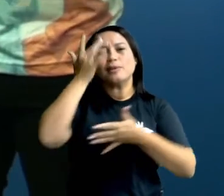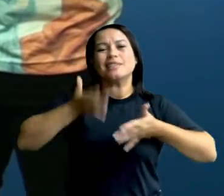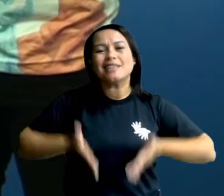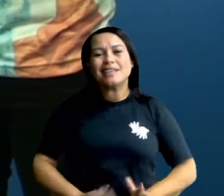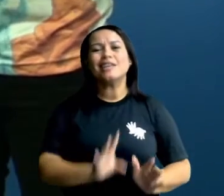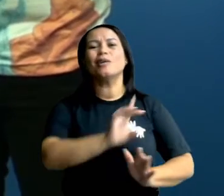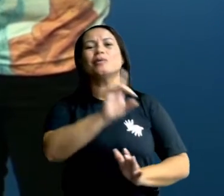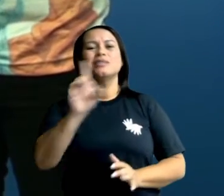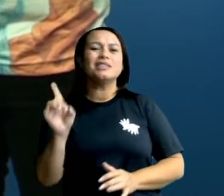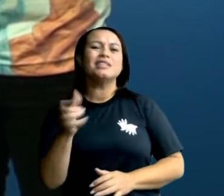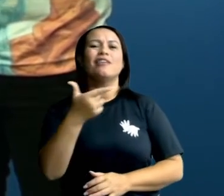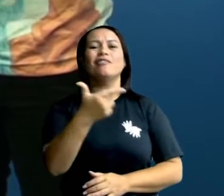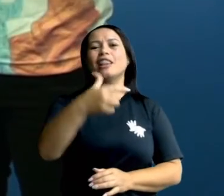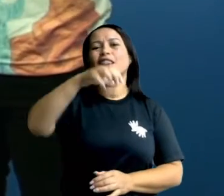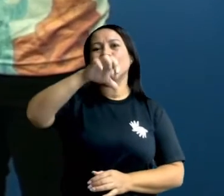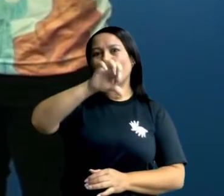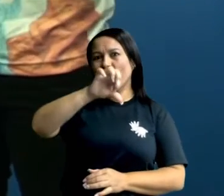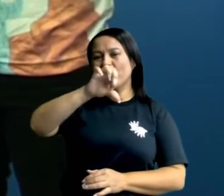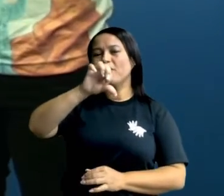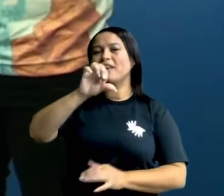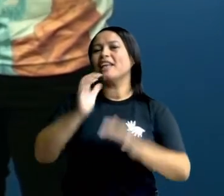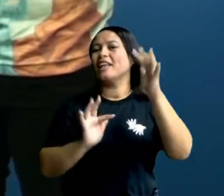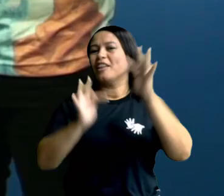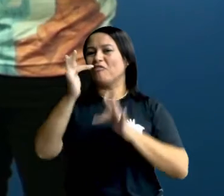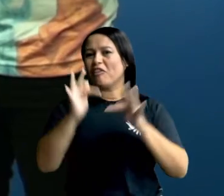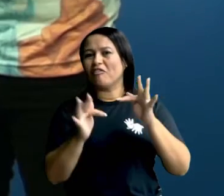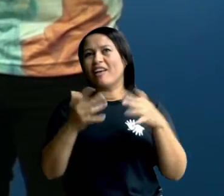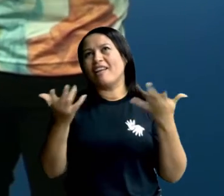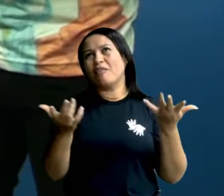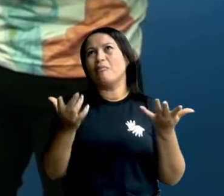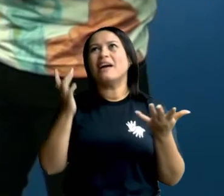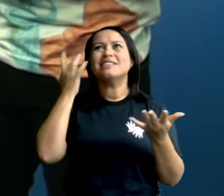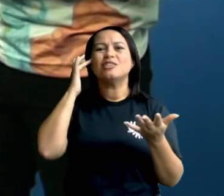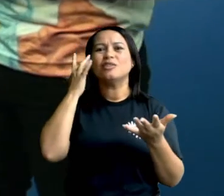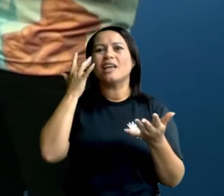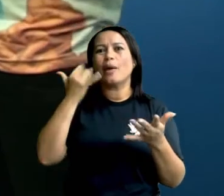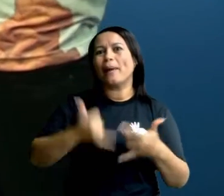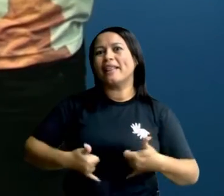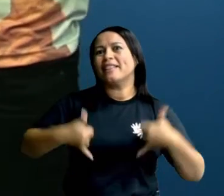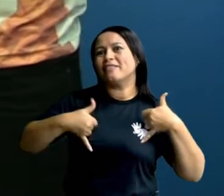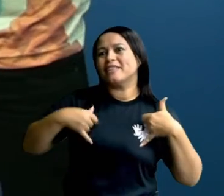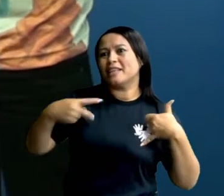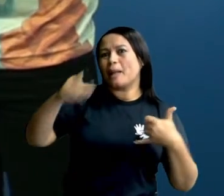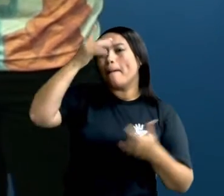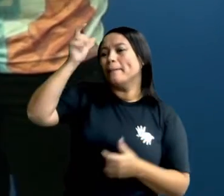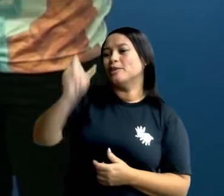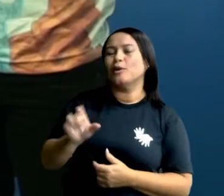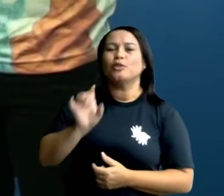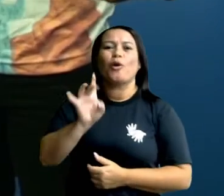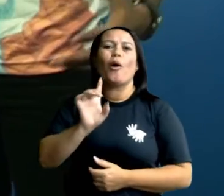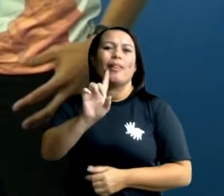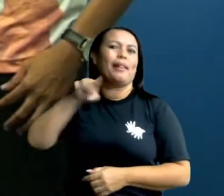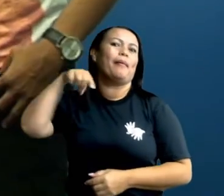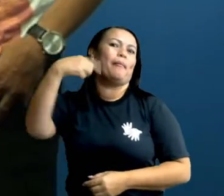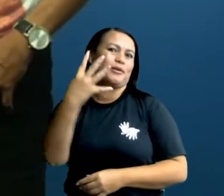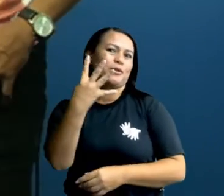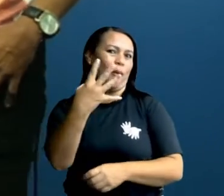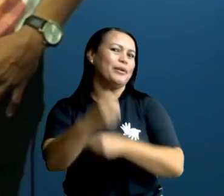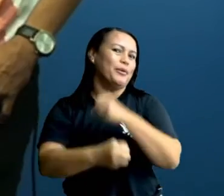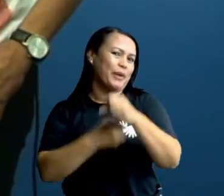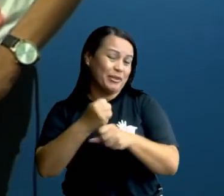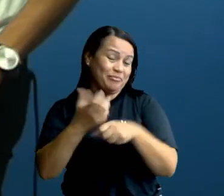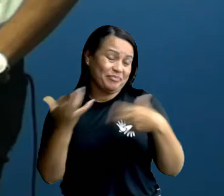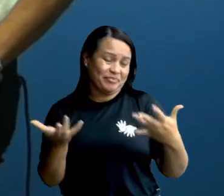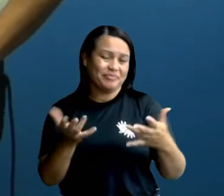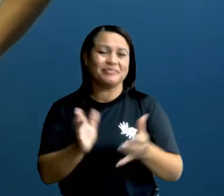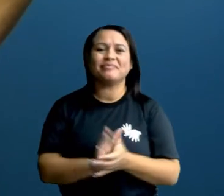nessa data, 29 de fevereiro, e aí, teoricamente, a comemoração do aniversário só vai acontecer a cada 4 anos, não é